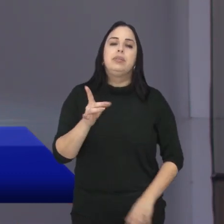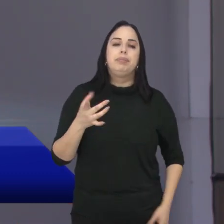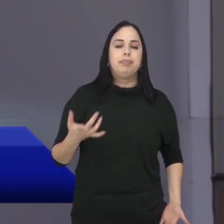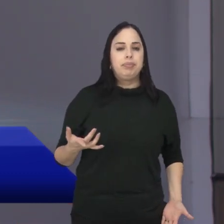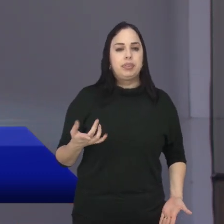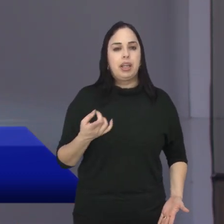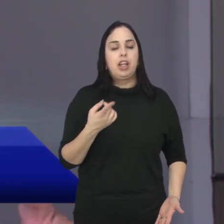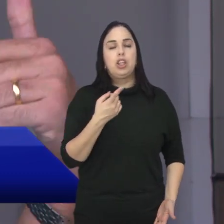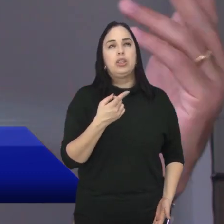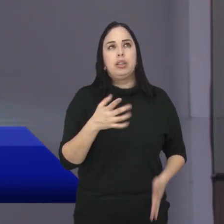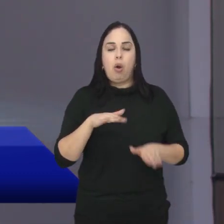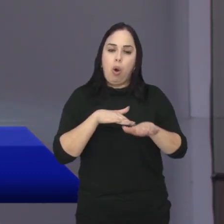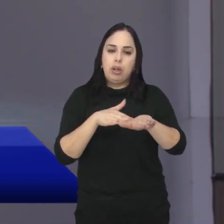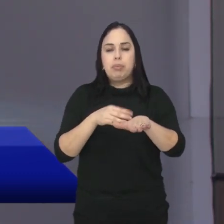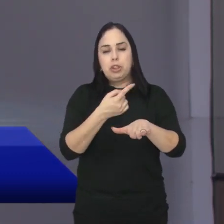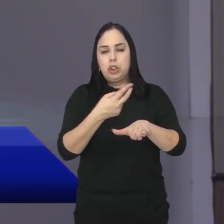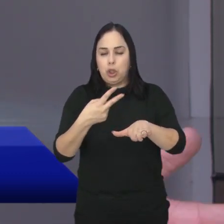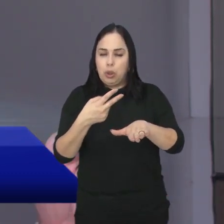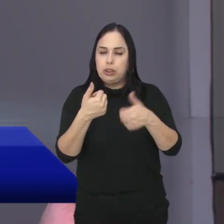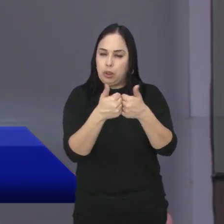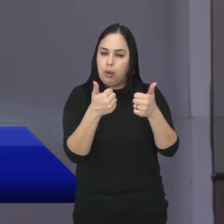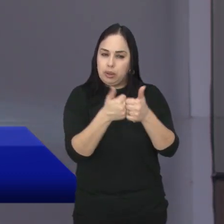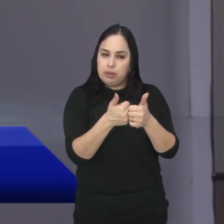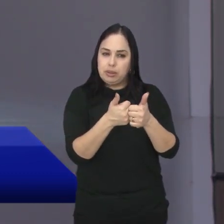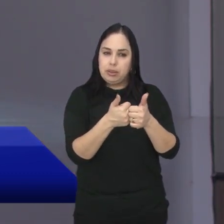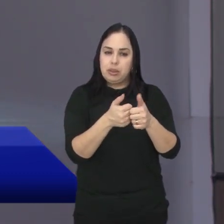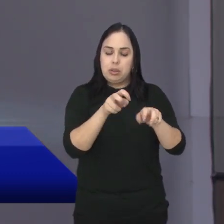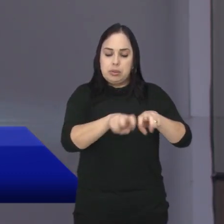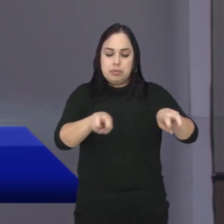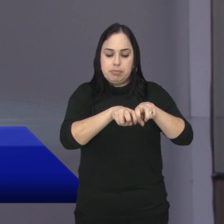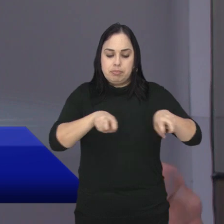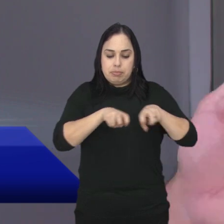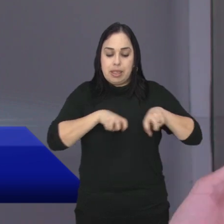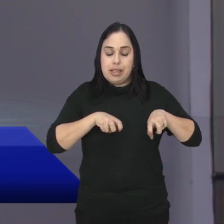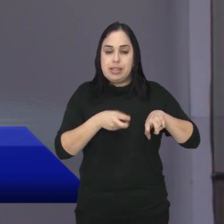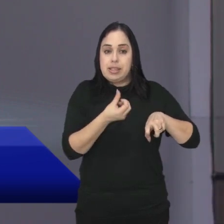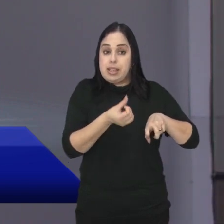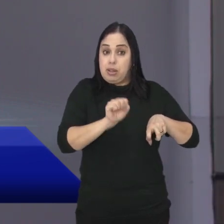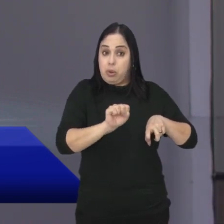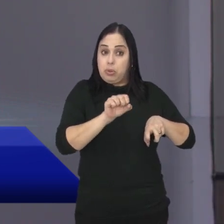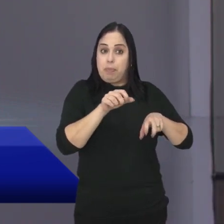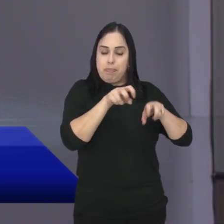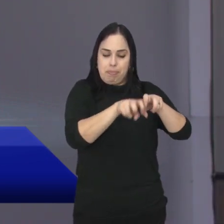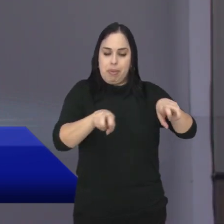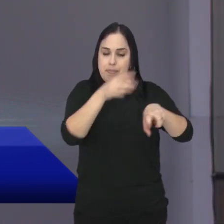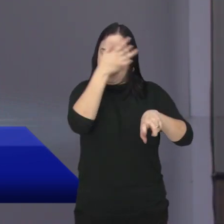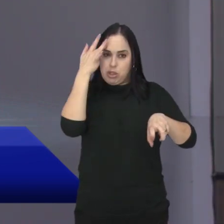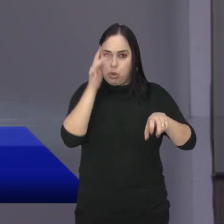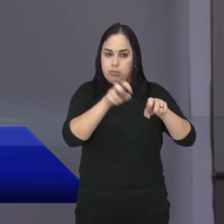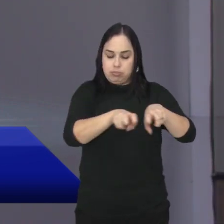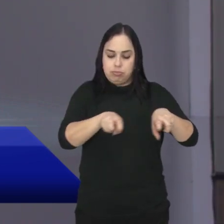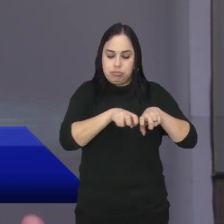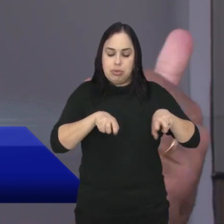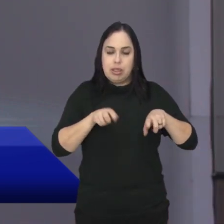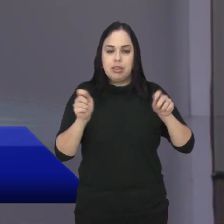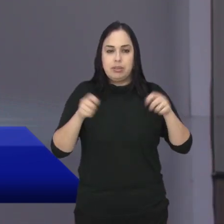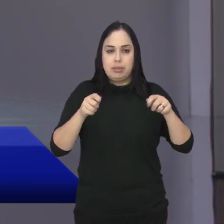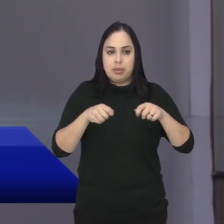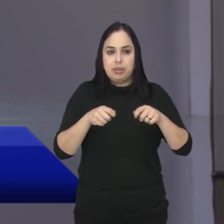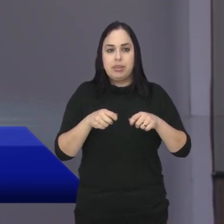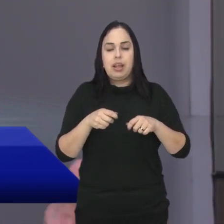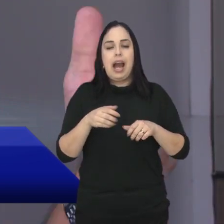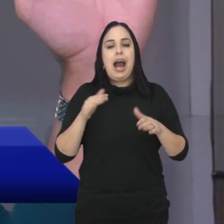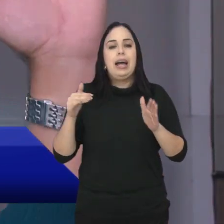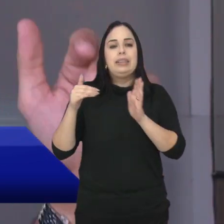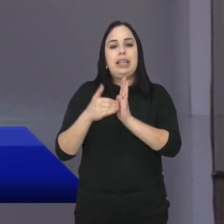falando são 12 veículos com 168 lugares ali para que as pessoas possam fazer esse deslocamento. Então ela tem o potencial de